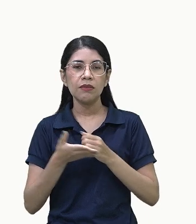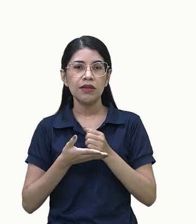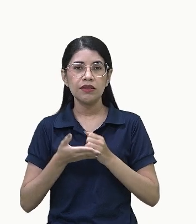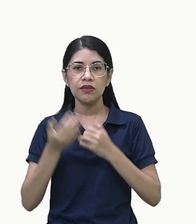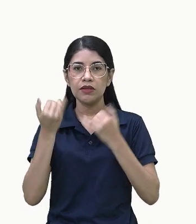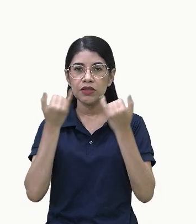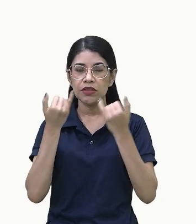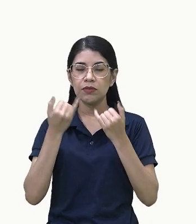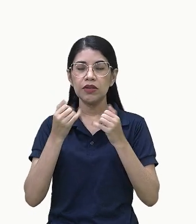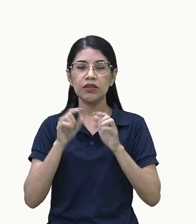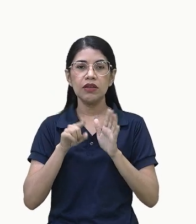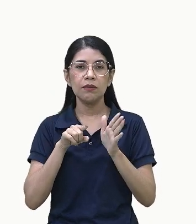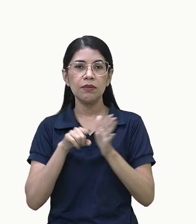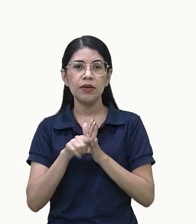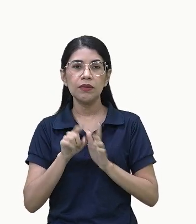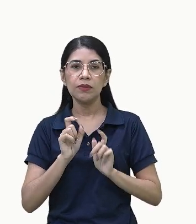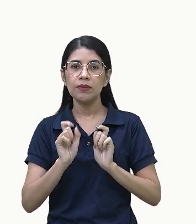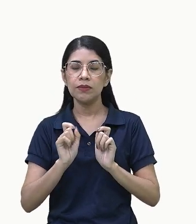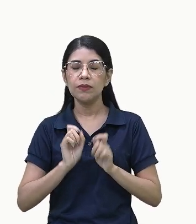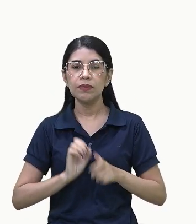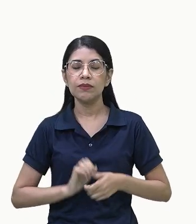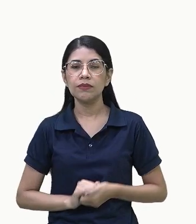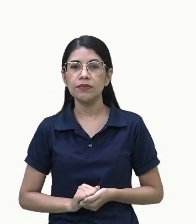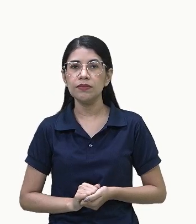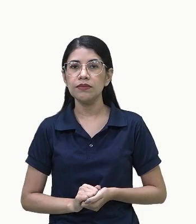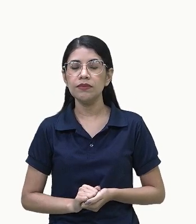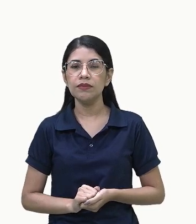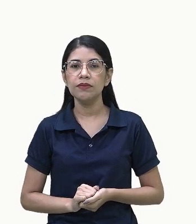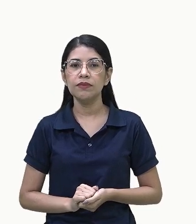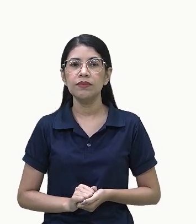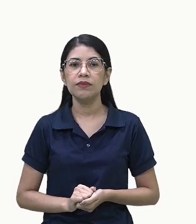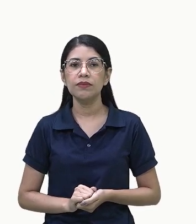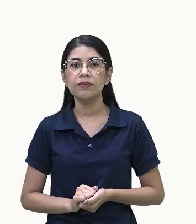o comando da questão. Então acompanhe comigo o comando da questão.